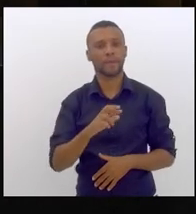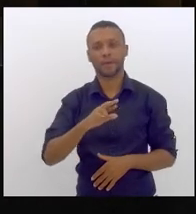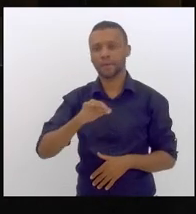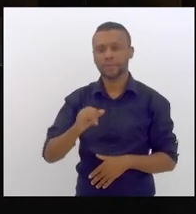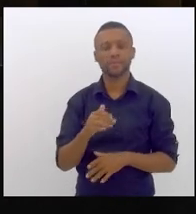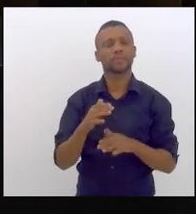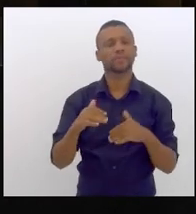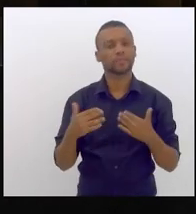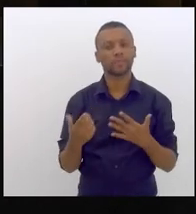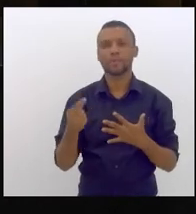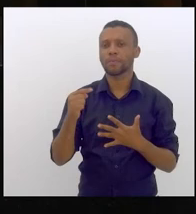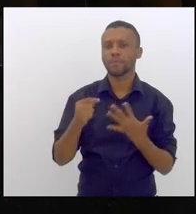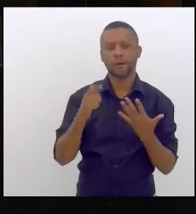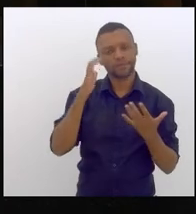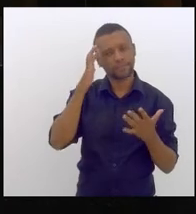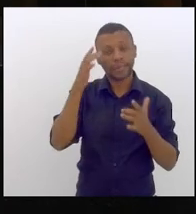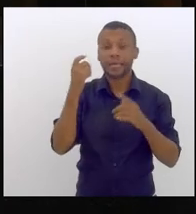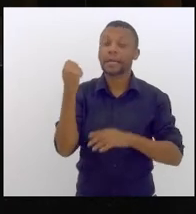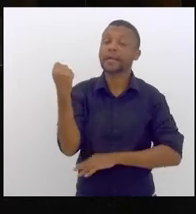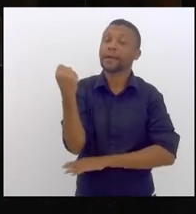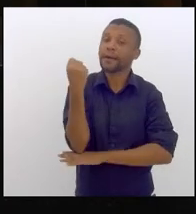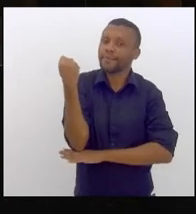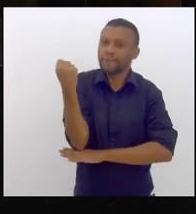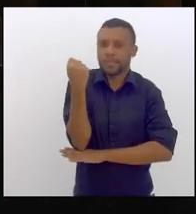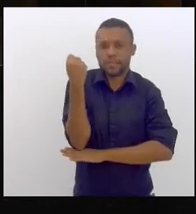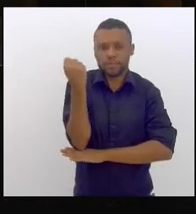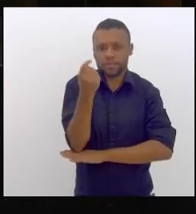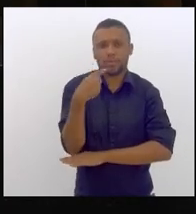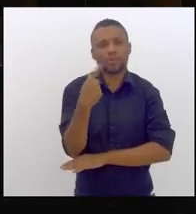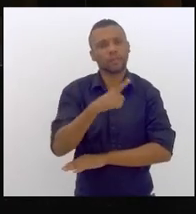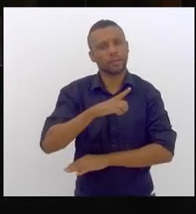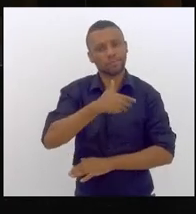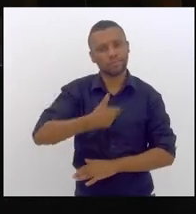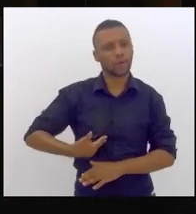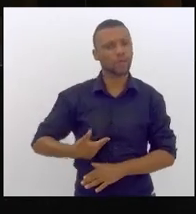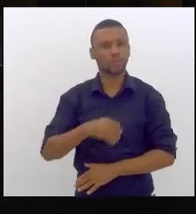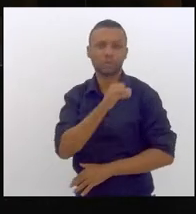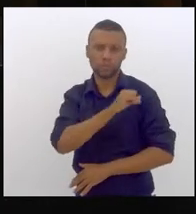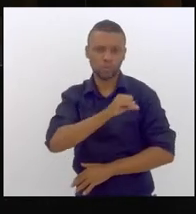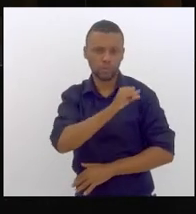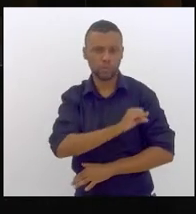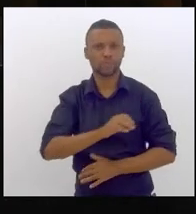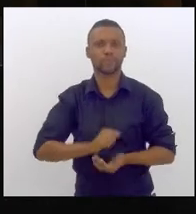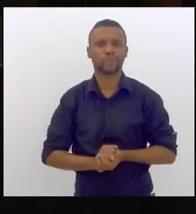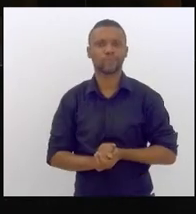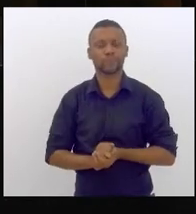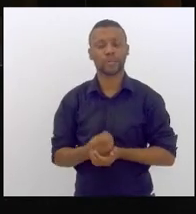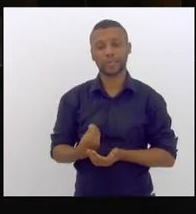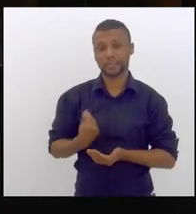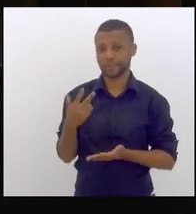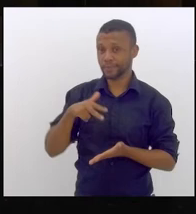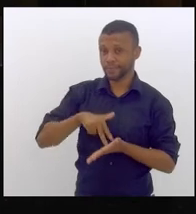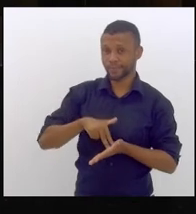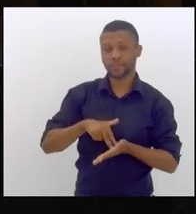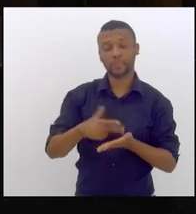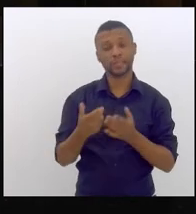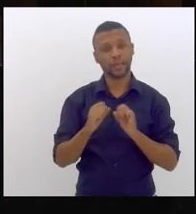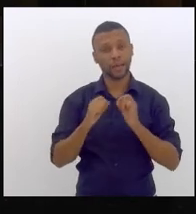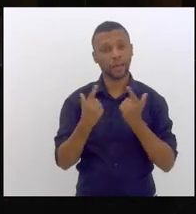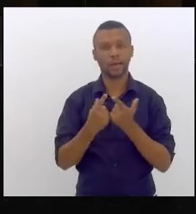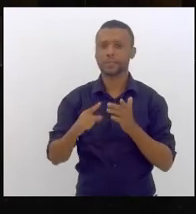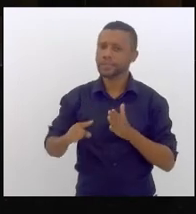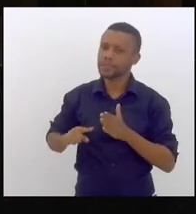são as situações gravíssimas que a gente tem no âmbito do Estado do Rio de Janeiro, e estar aqui nessa casa